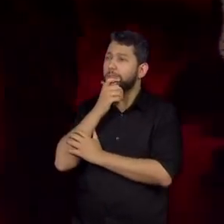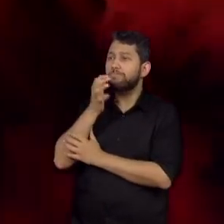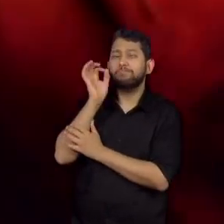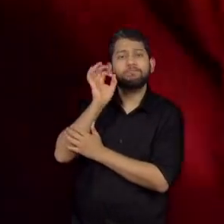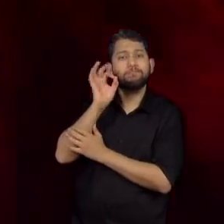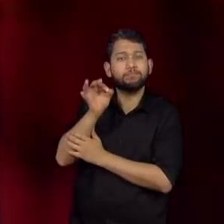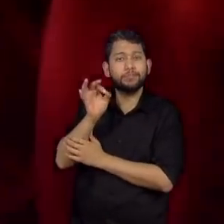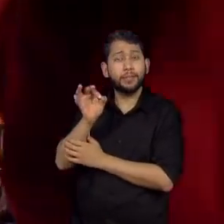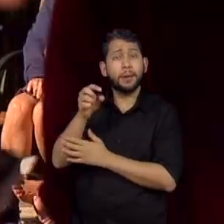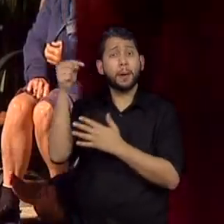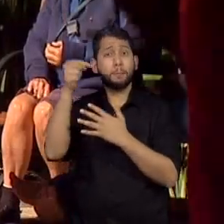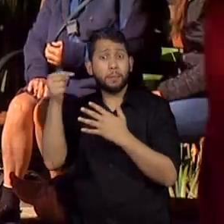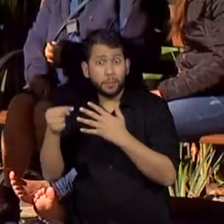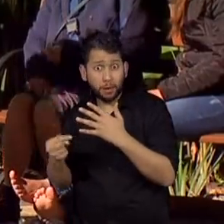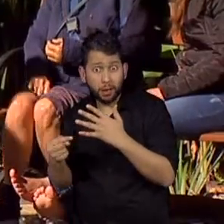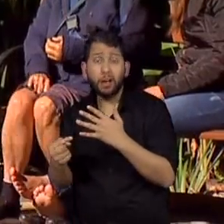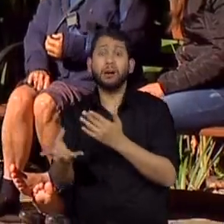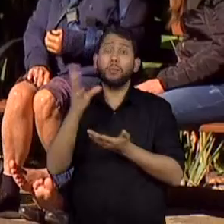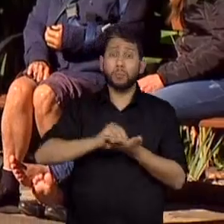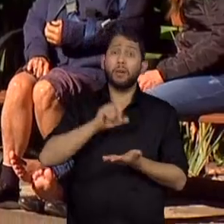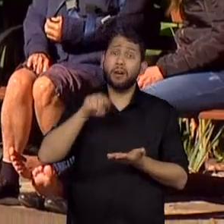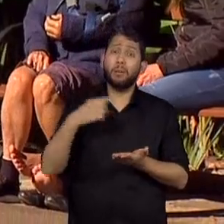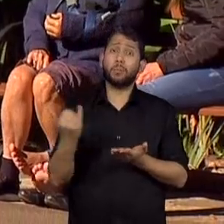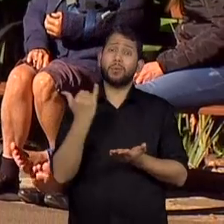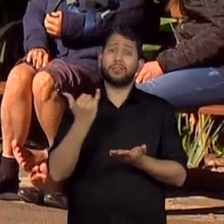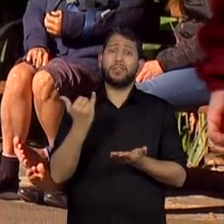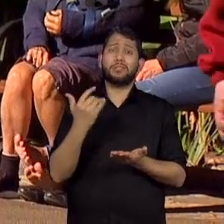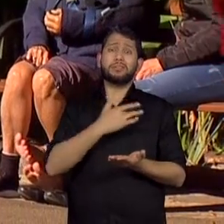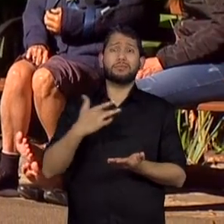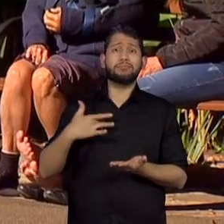também contam para o envelhecimento saudável.